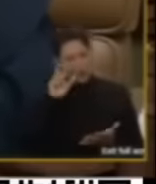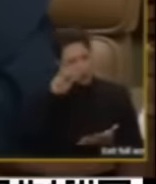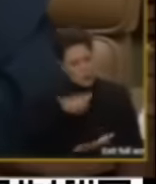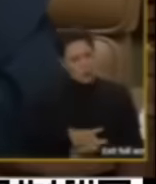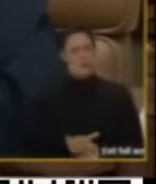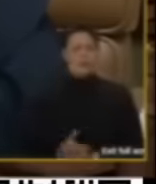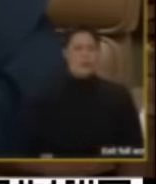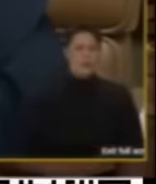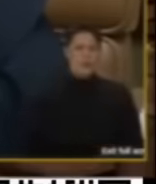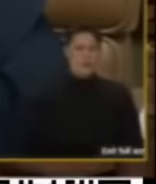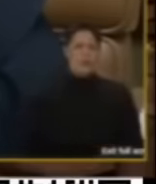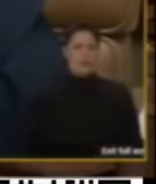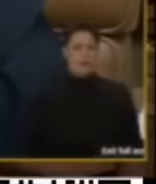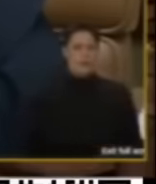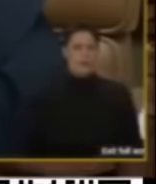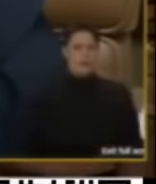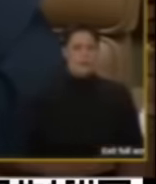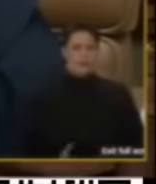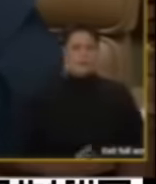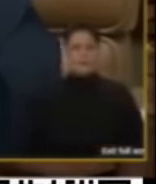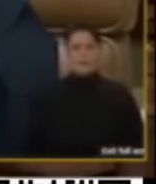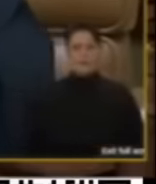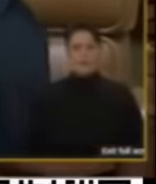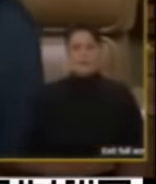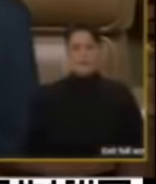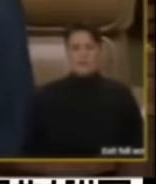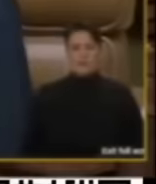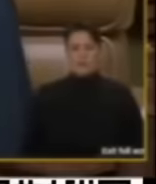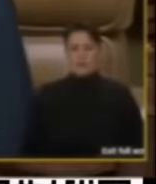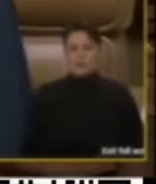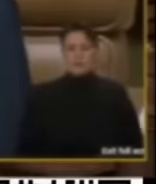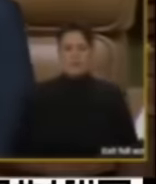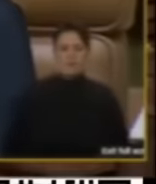mesa correr. Só para fechar, cabeça